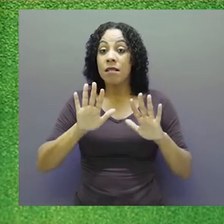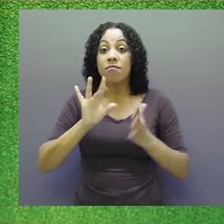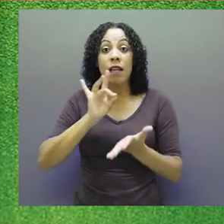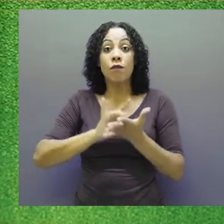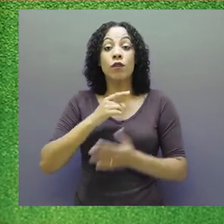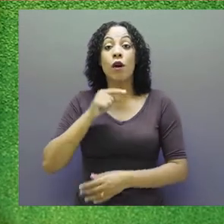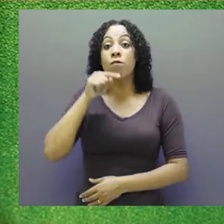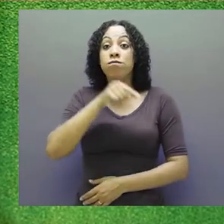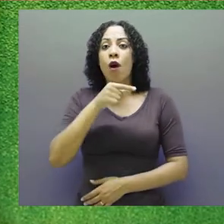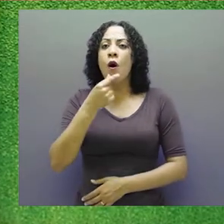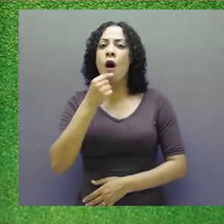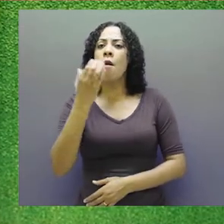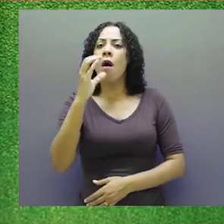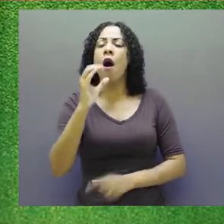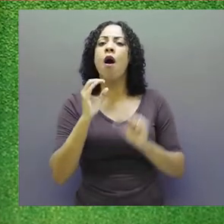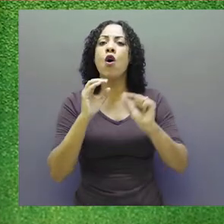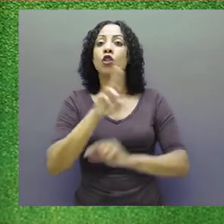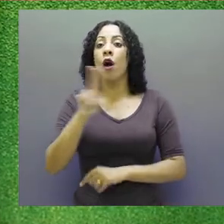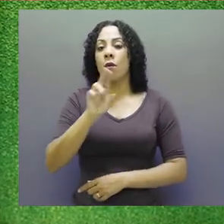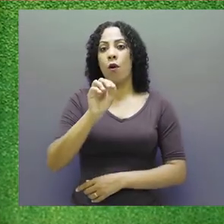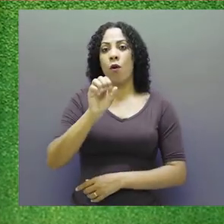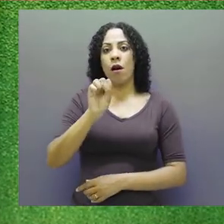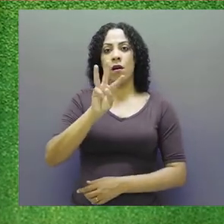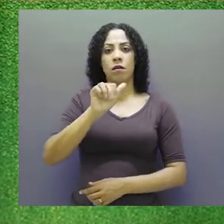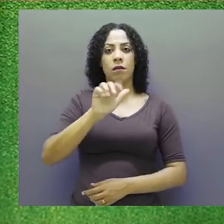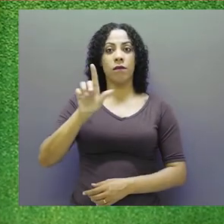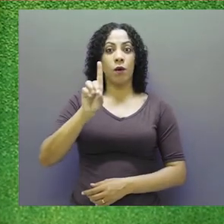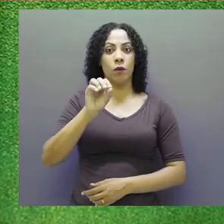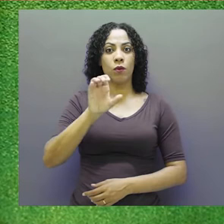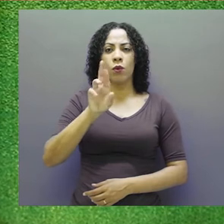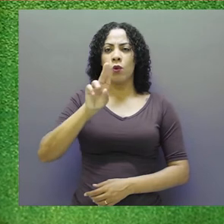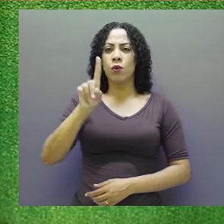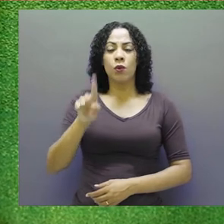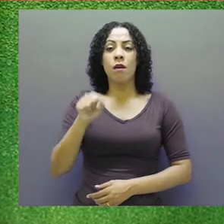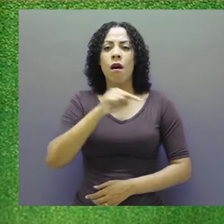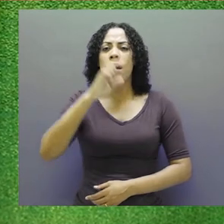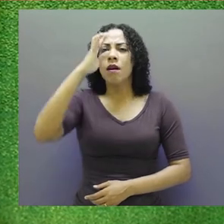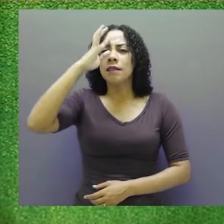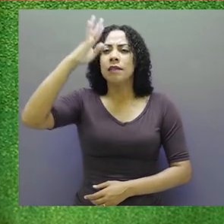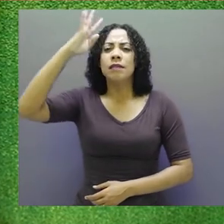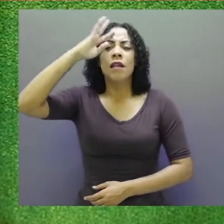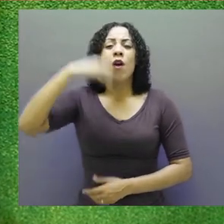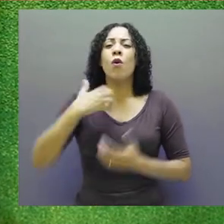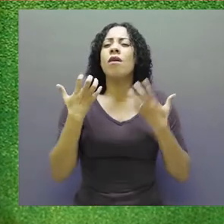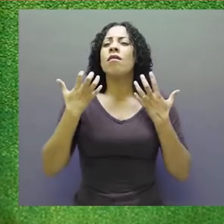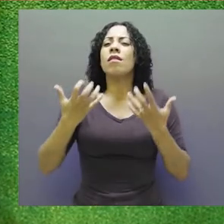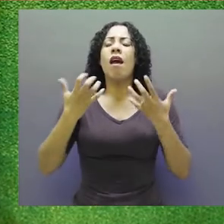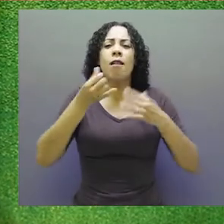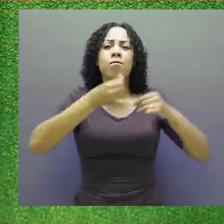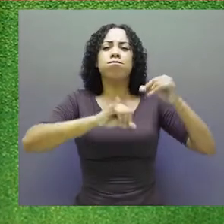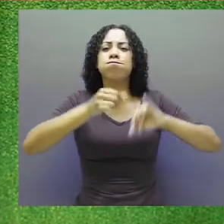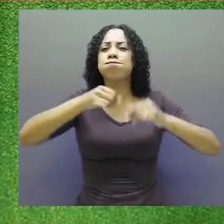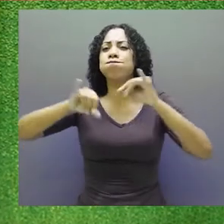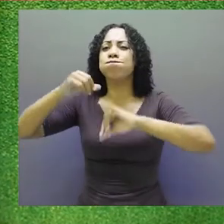tô falando, gente, do cientista Oswaldo Cruz, que tinha um sonho: ter muitos